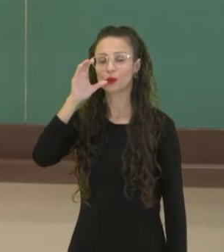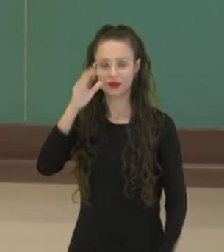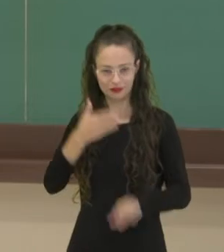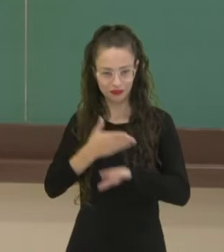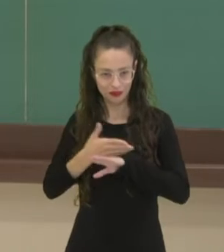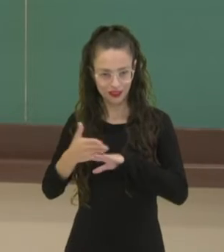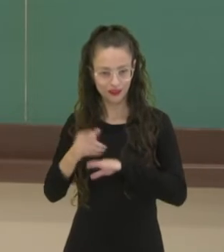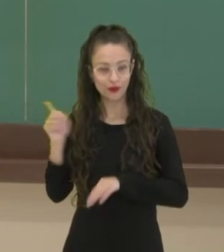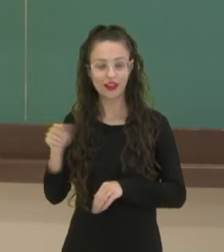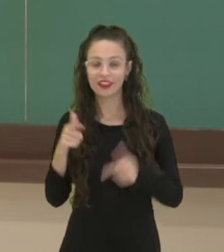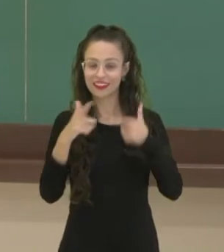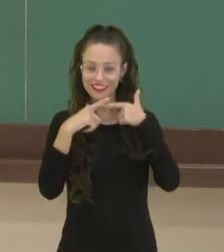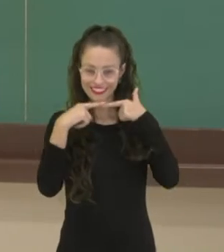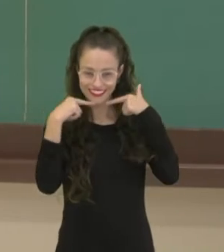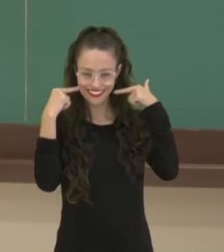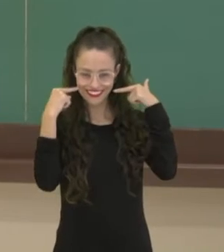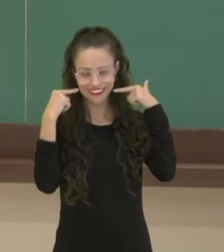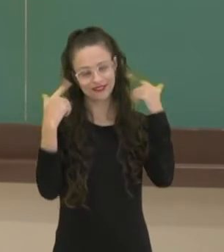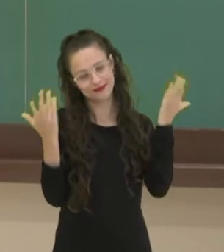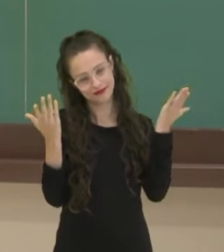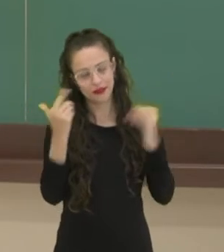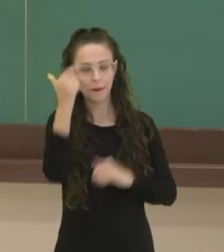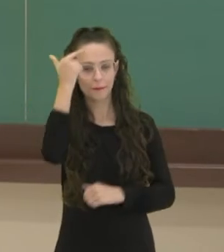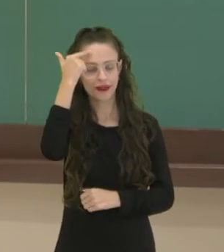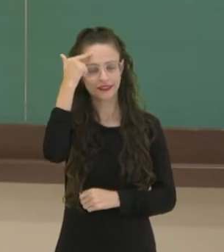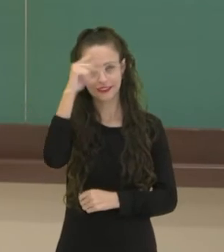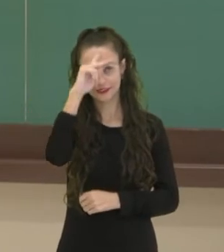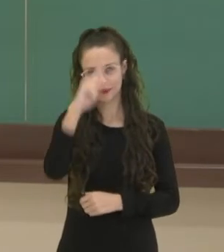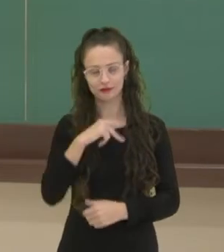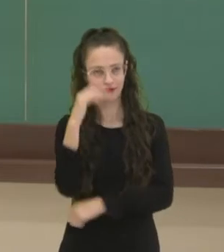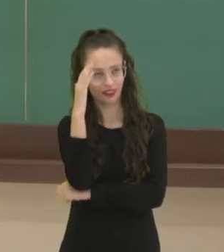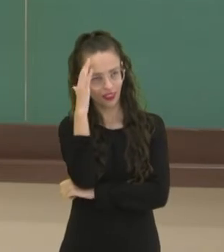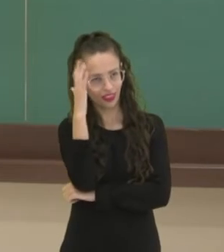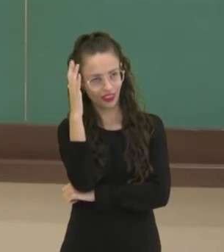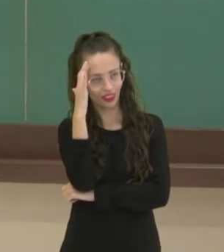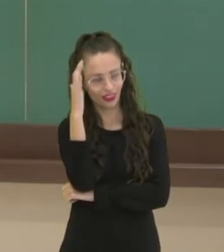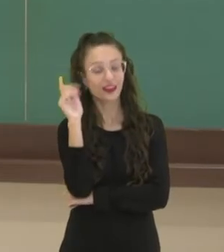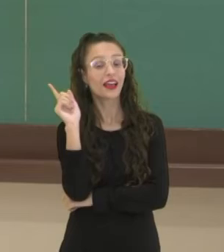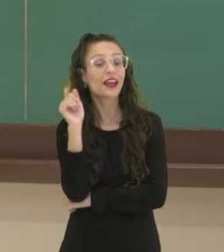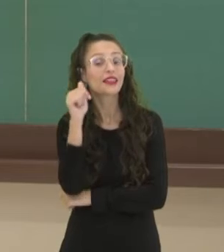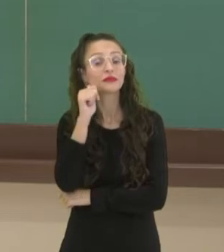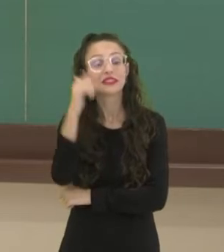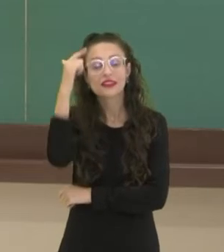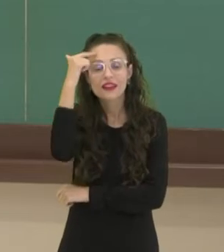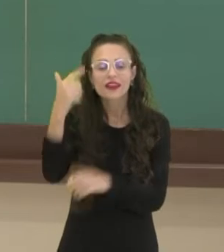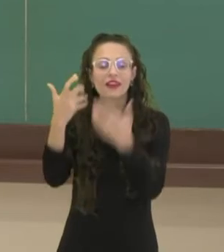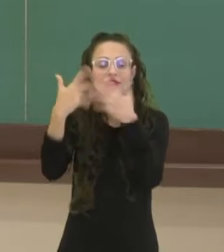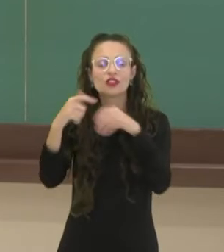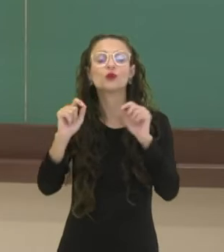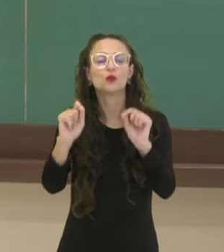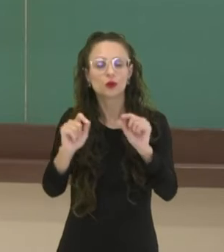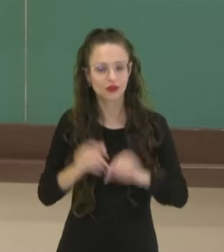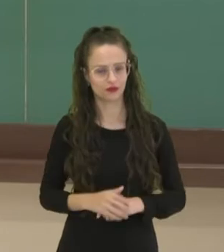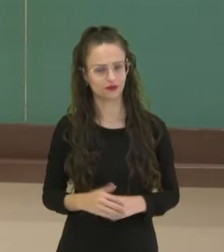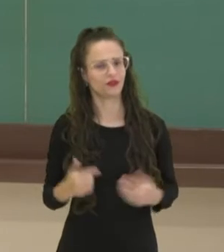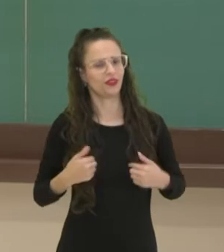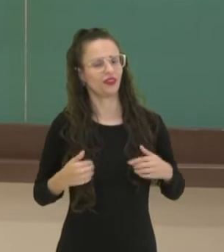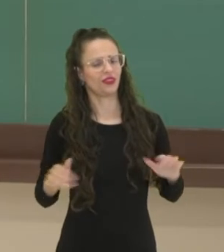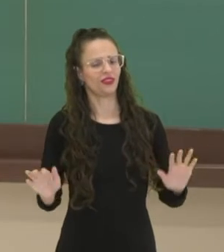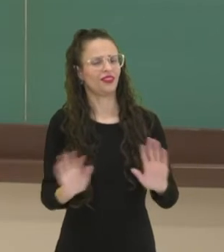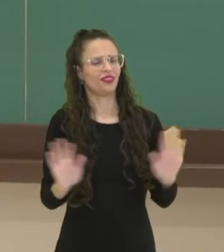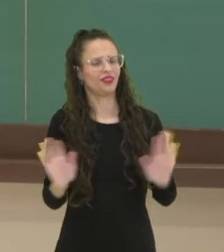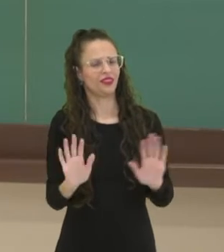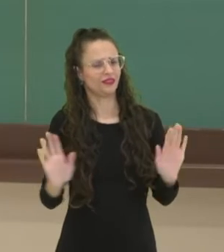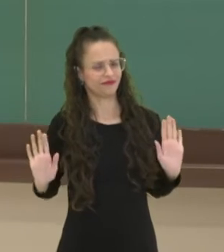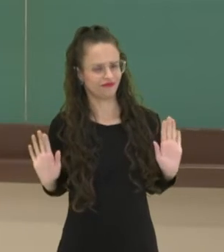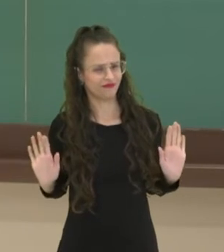princesa sorria, pensando consigo mesma. Então, ela estava refletindo. O que ela refletiu? Eu, hein? Nem morta.